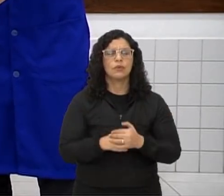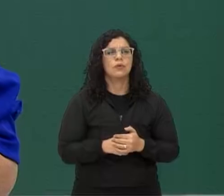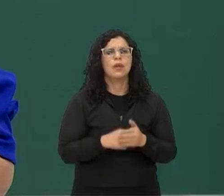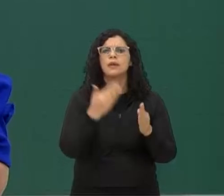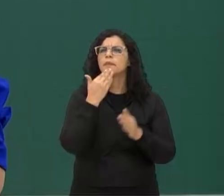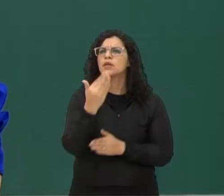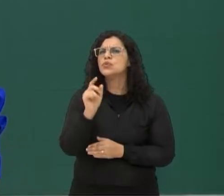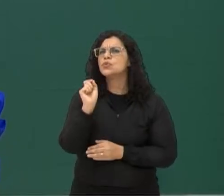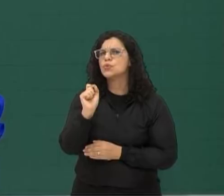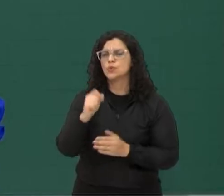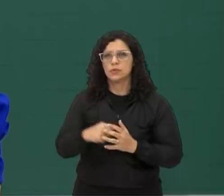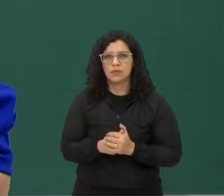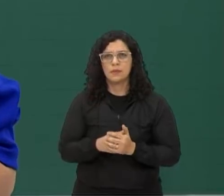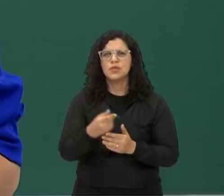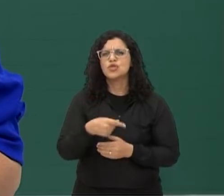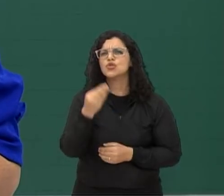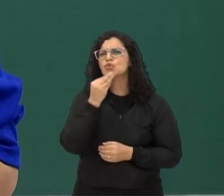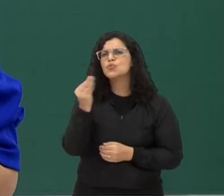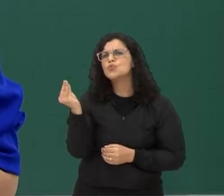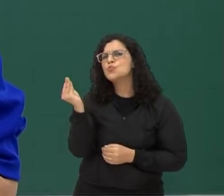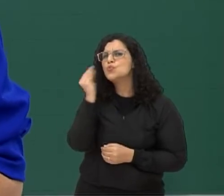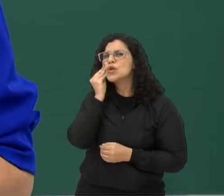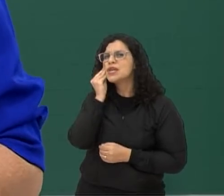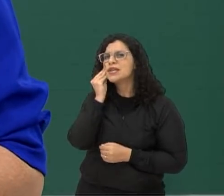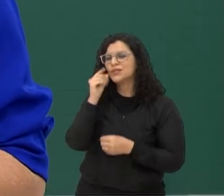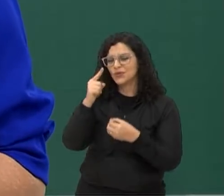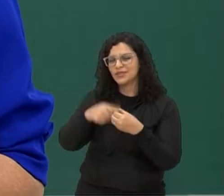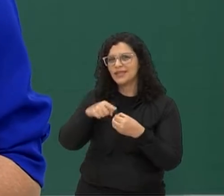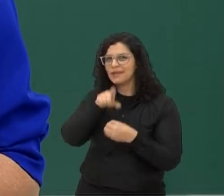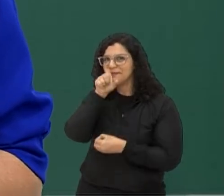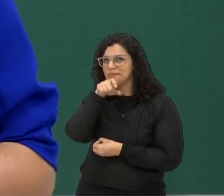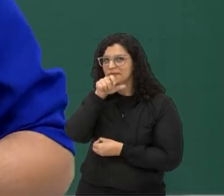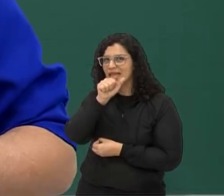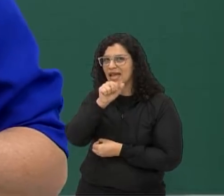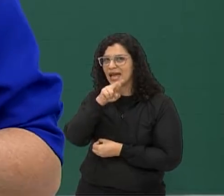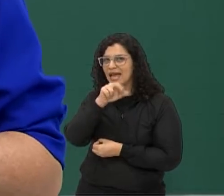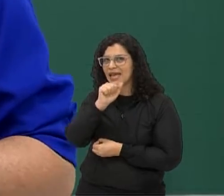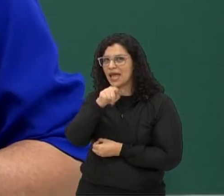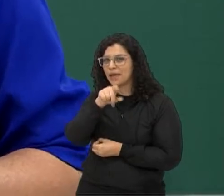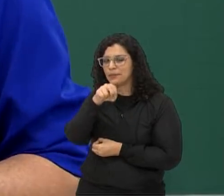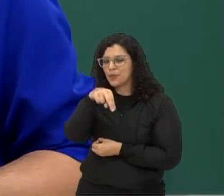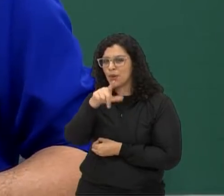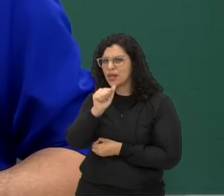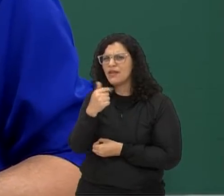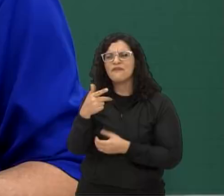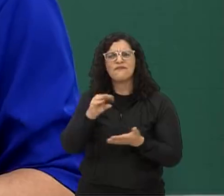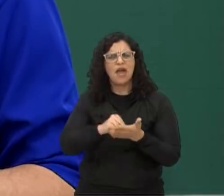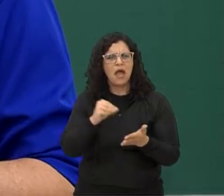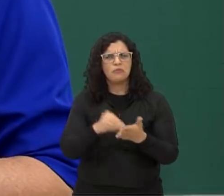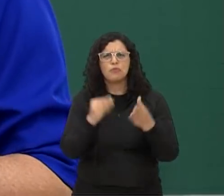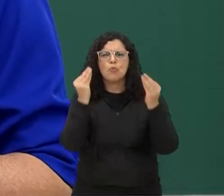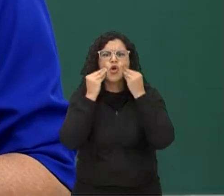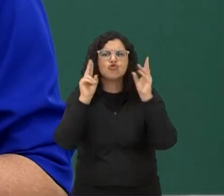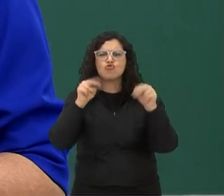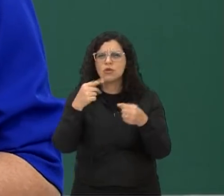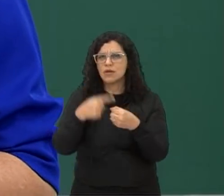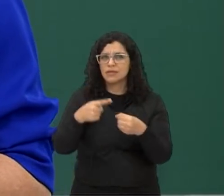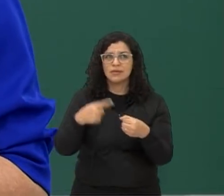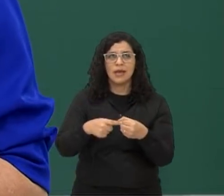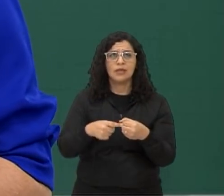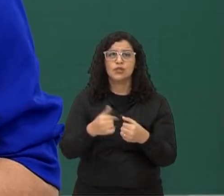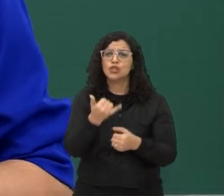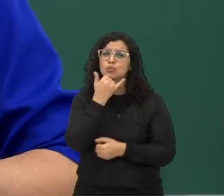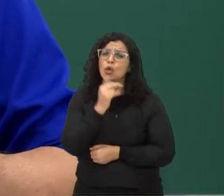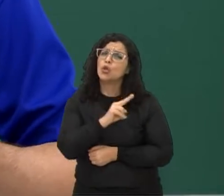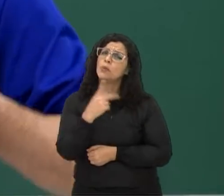está pedindo um beijo lá para Arapongas, reclamando aqui, vocês nunca mandam um beijo para Arapongas. Pena que você não